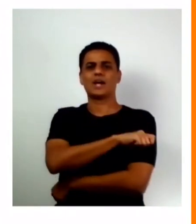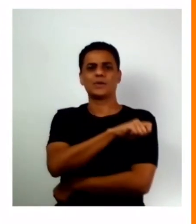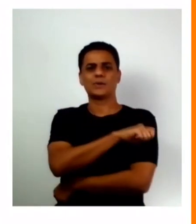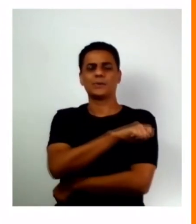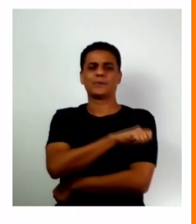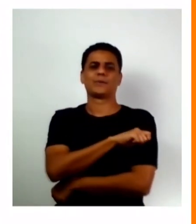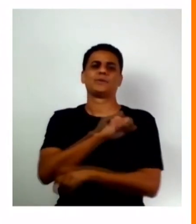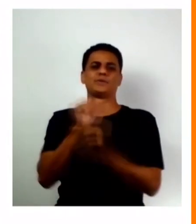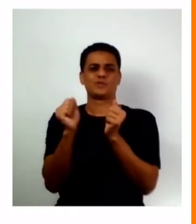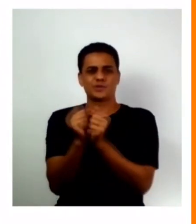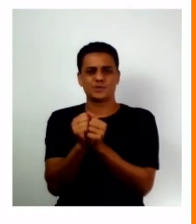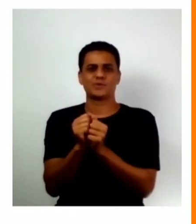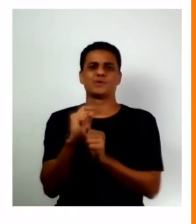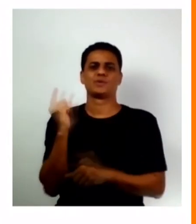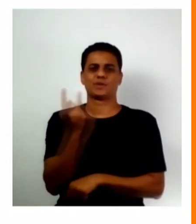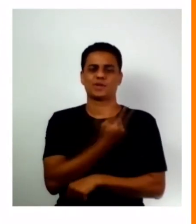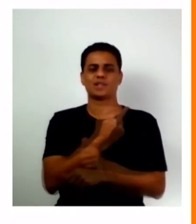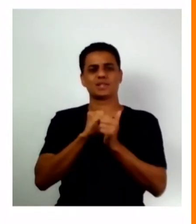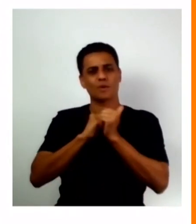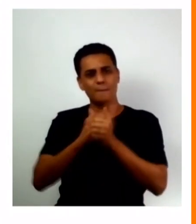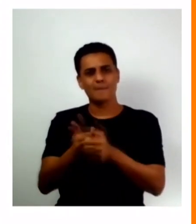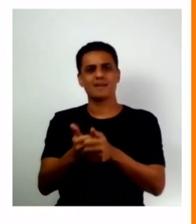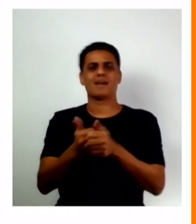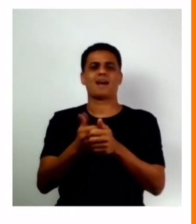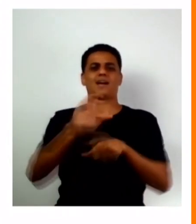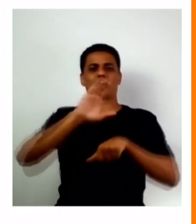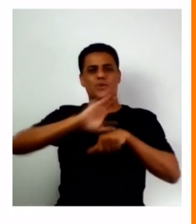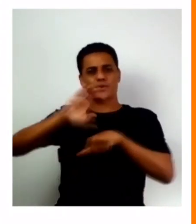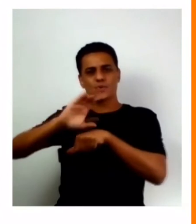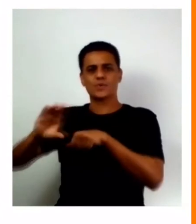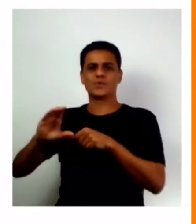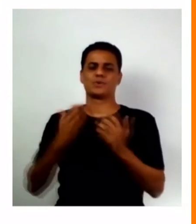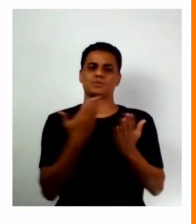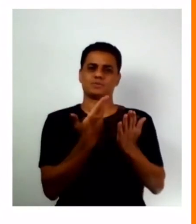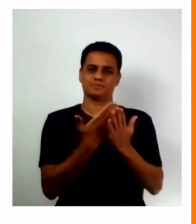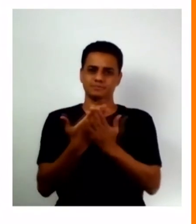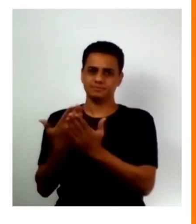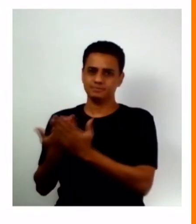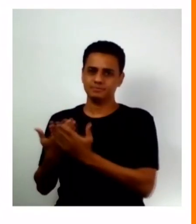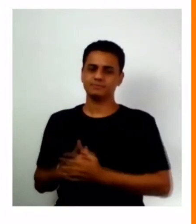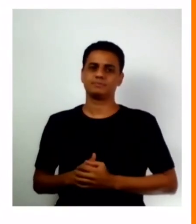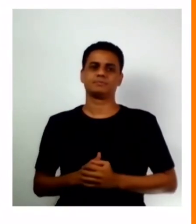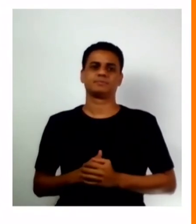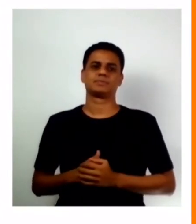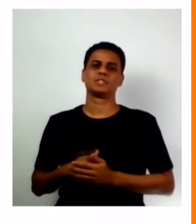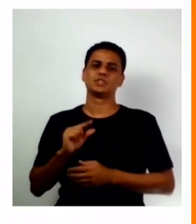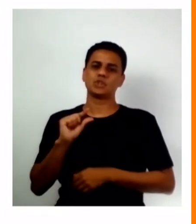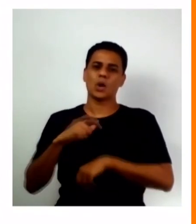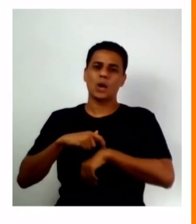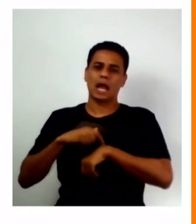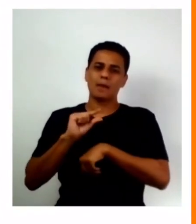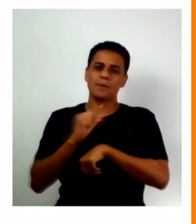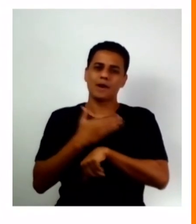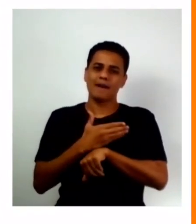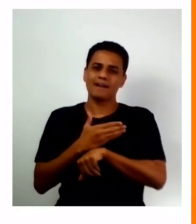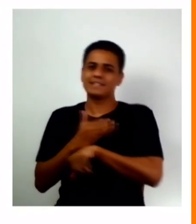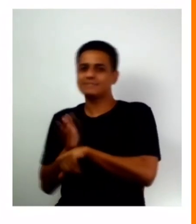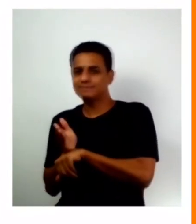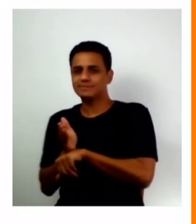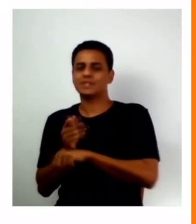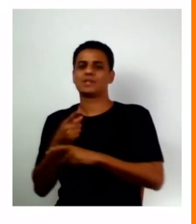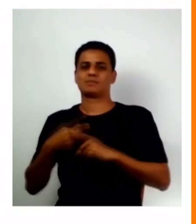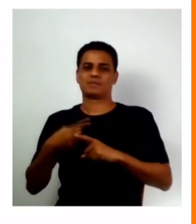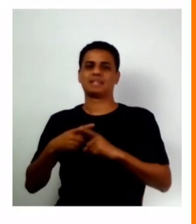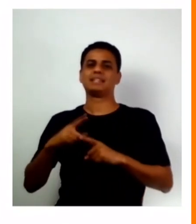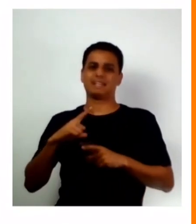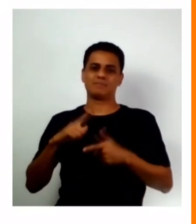esse curso, todas as aulas. Nós vamos esticar só mais um pouquinho, porque o